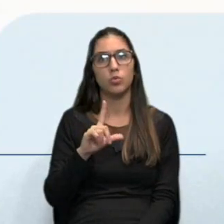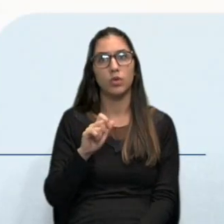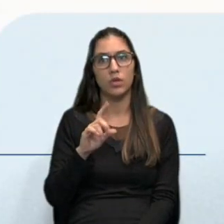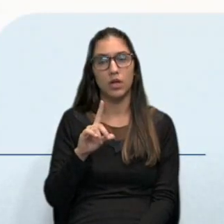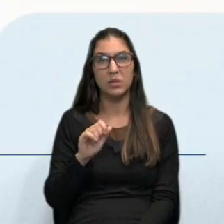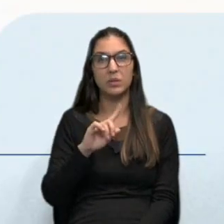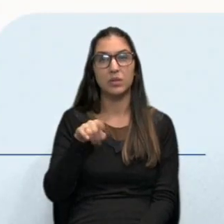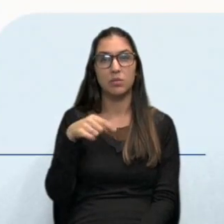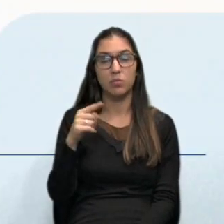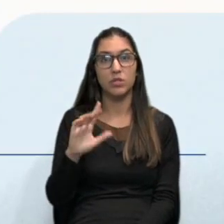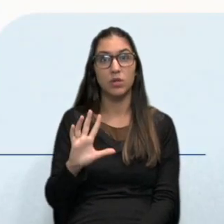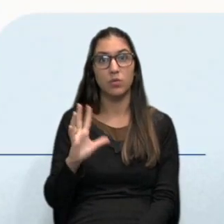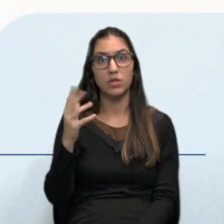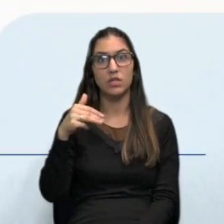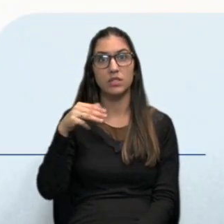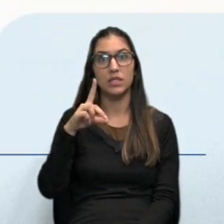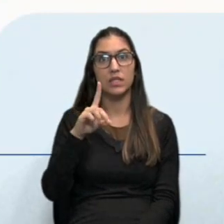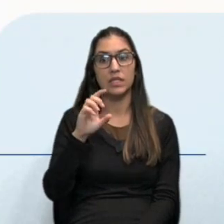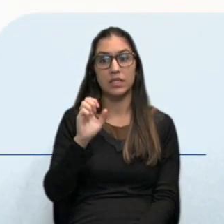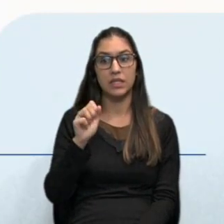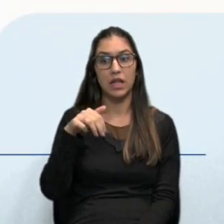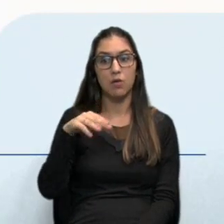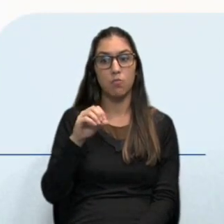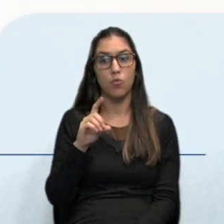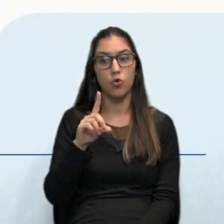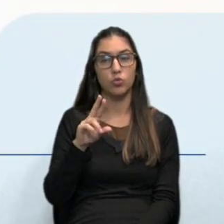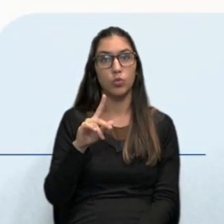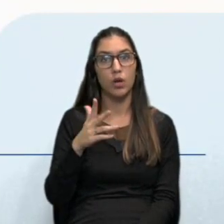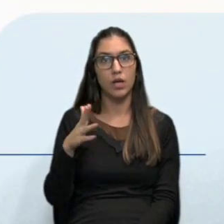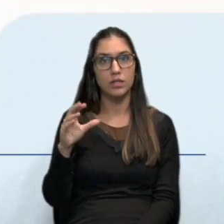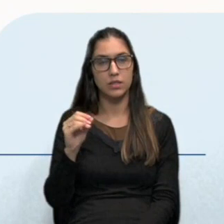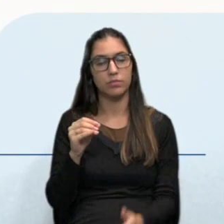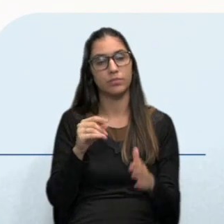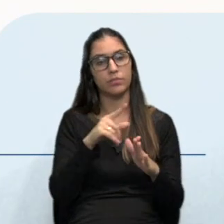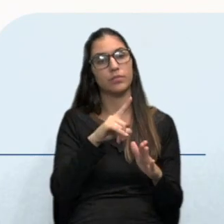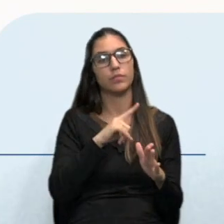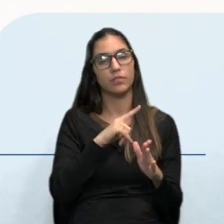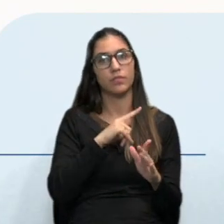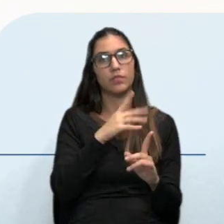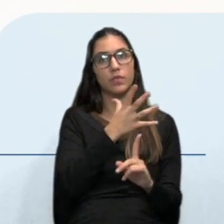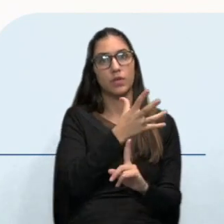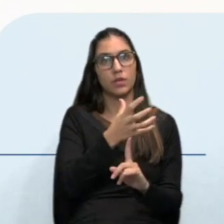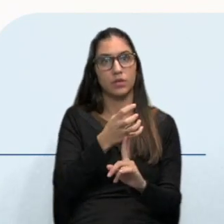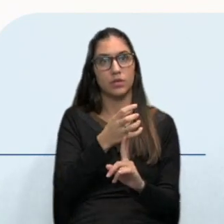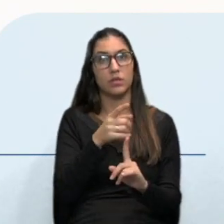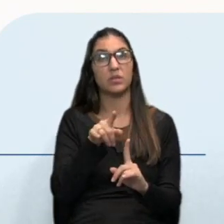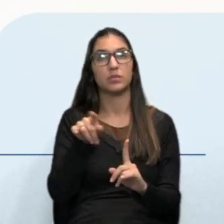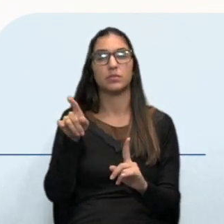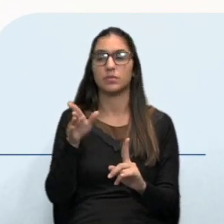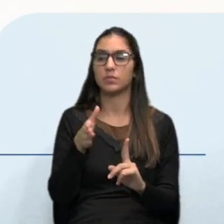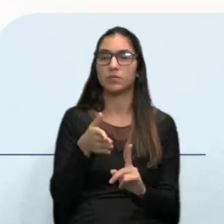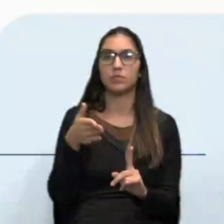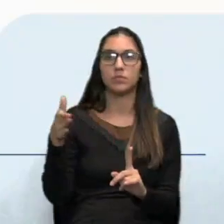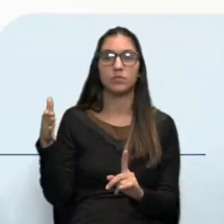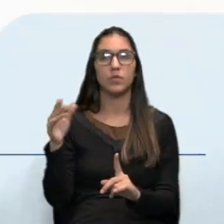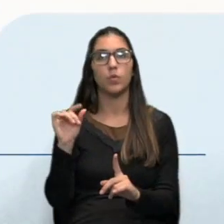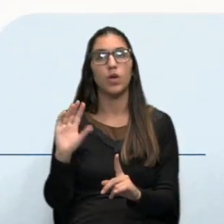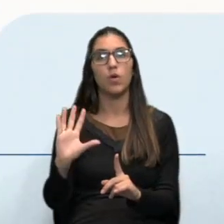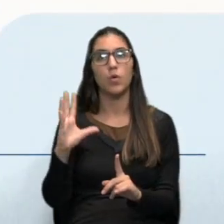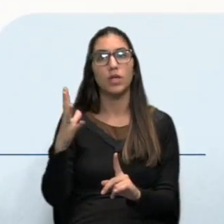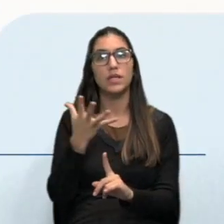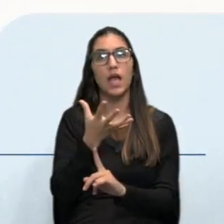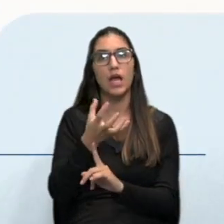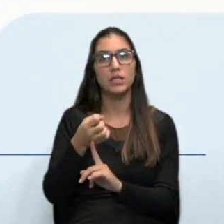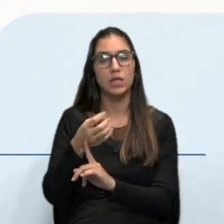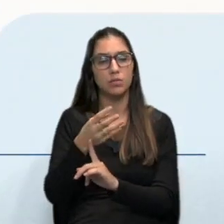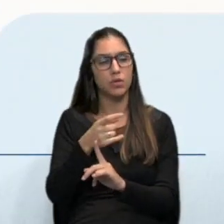acontece a demodulação. Aqui eu já estou falando lá no transmissor. Até aqui foi receptor, foi transmissor. E daqui para cá é o que acontece no receptor.